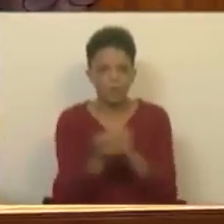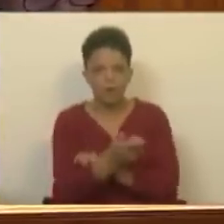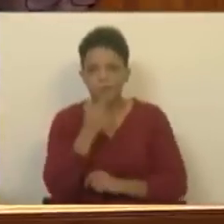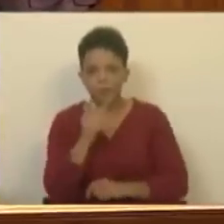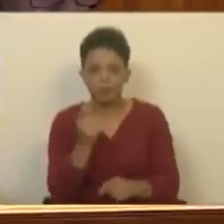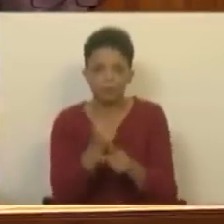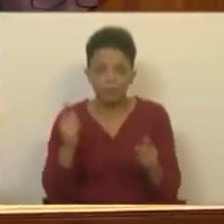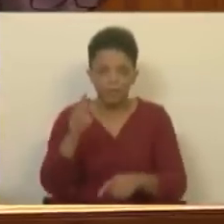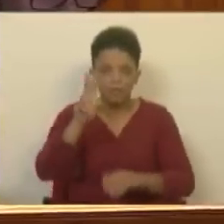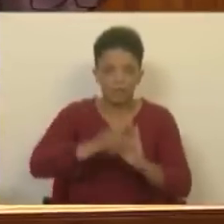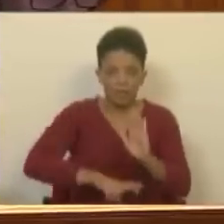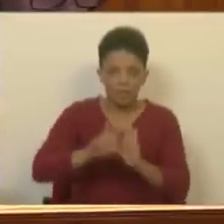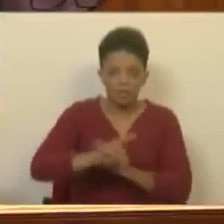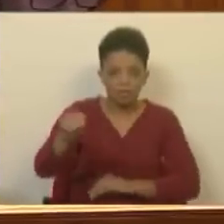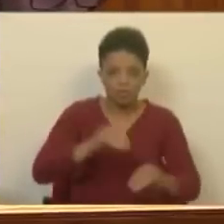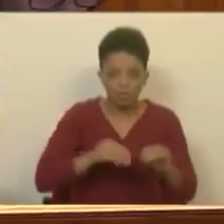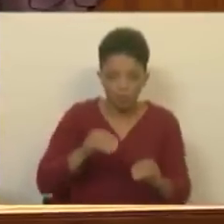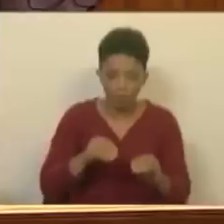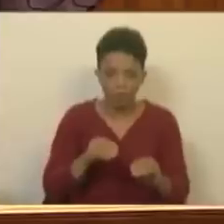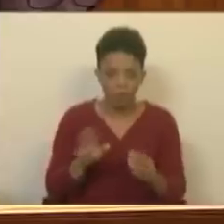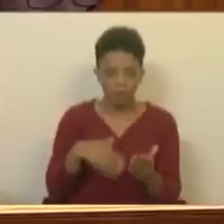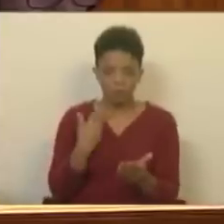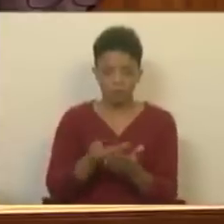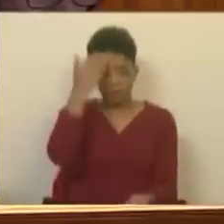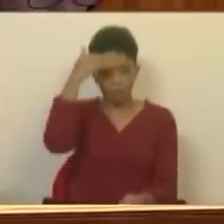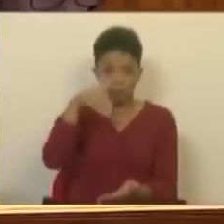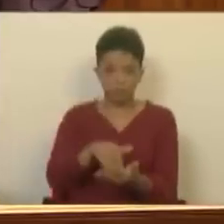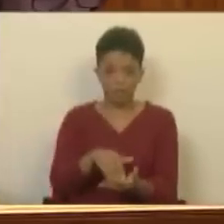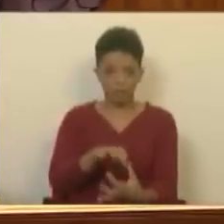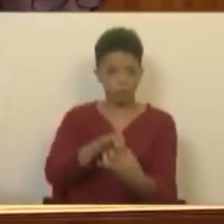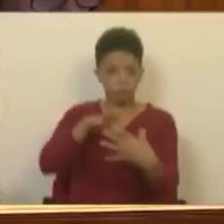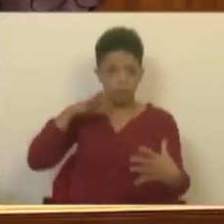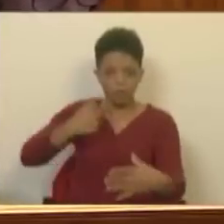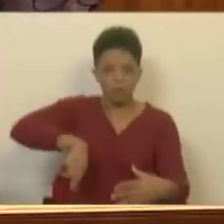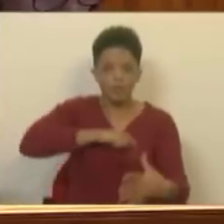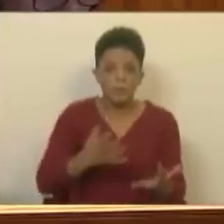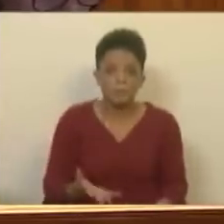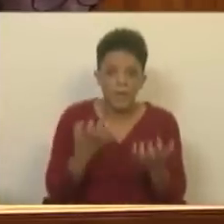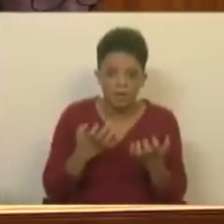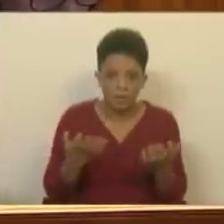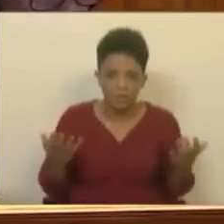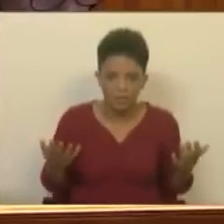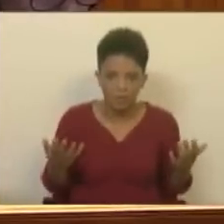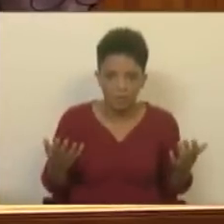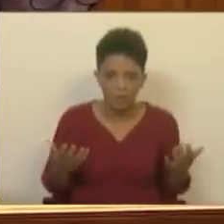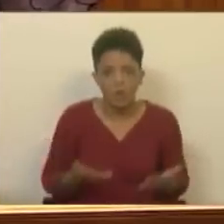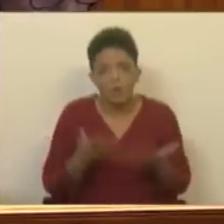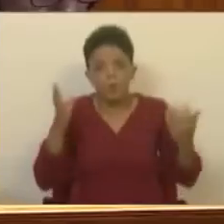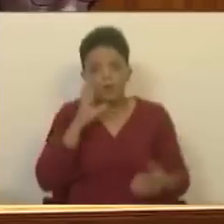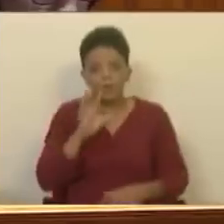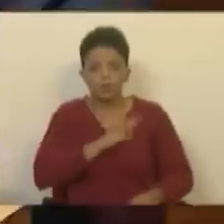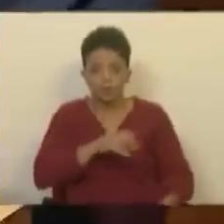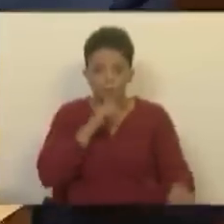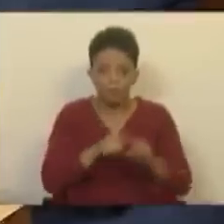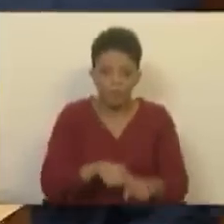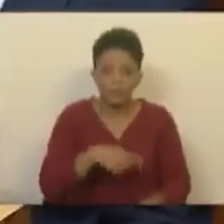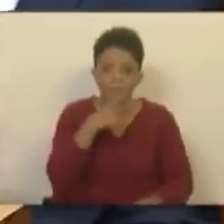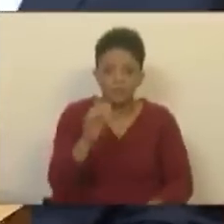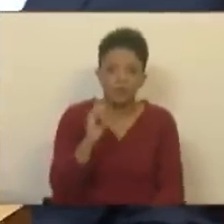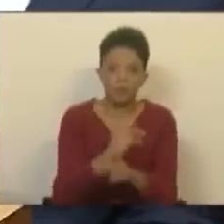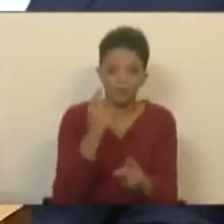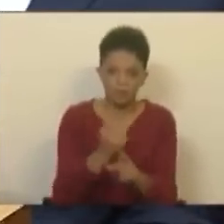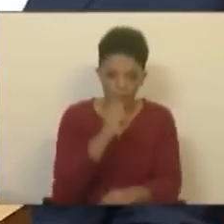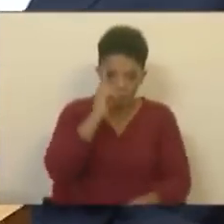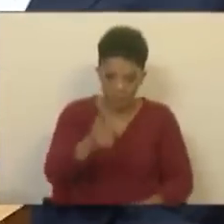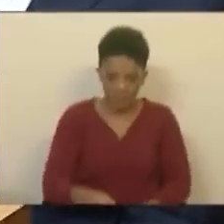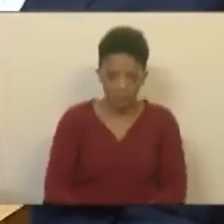porque as regras do jogo de zero um resultado que não foi aquele resultado que nós desejamos ou então o senhor deputada o senhor Deputado diz outra coisa